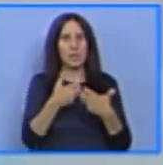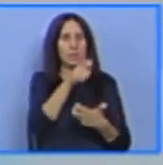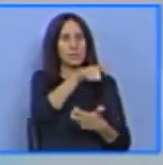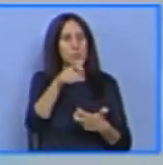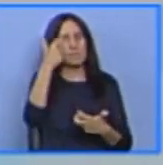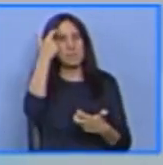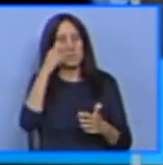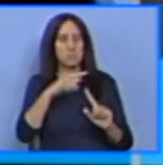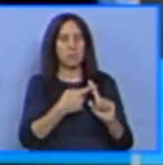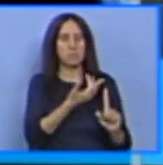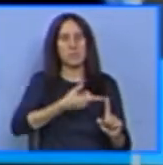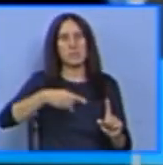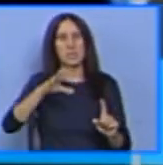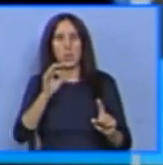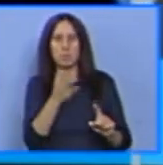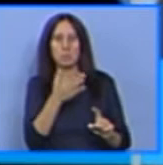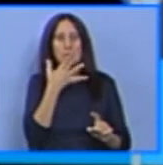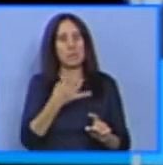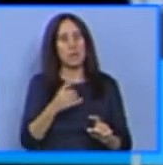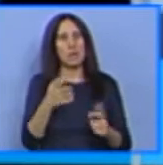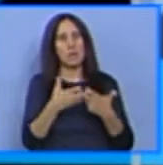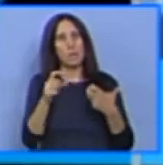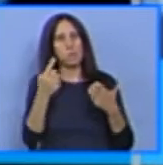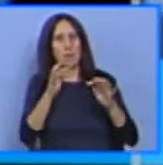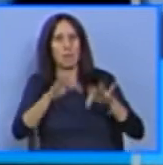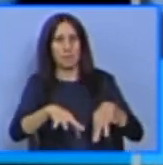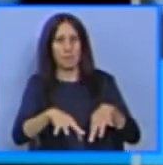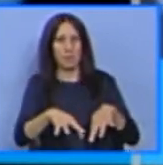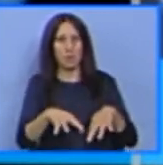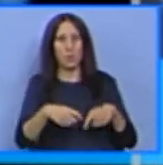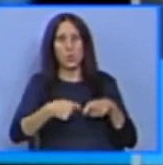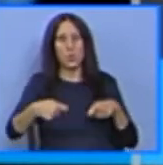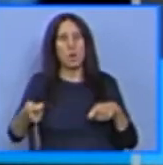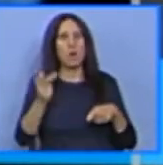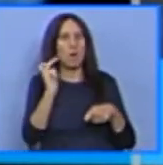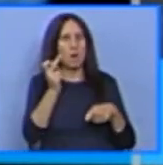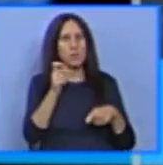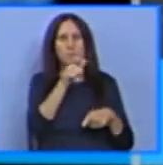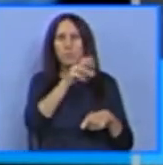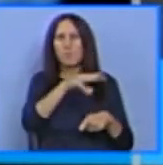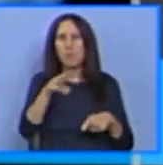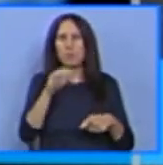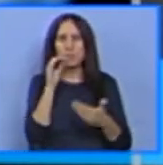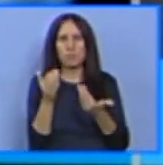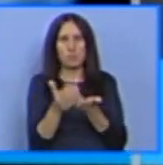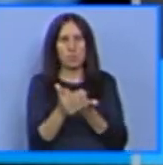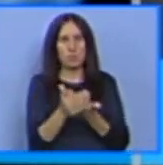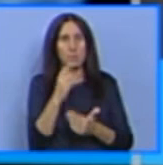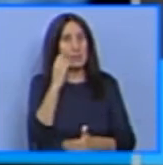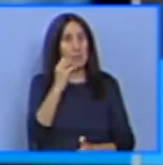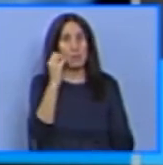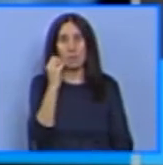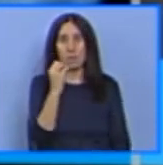em 1914 que na altura do Natal a guerra já teria acabado, portanto está a prolongar-se há anos. Estão a morrer milhões de pessoas, que era uma coisa também nunca